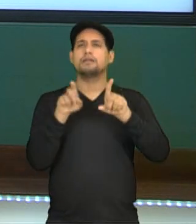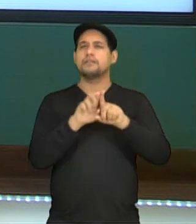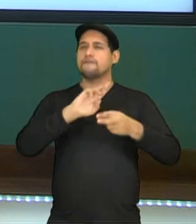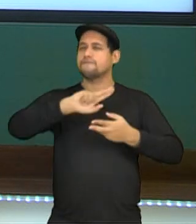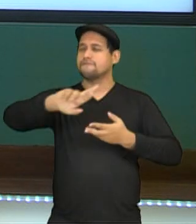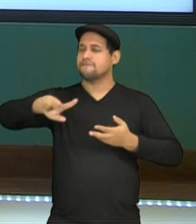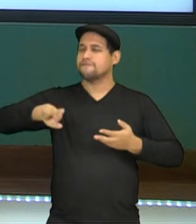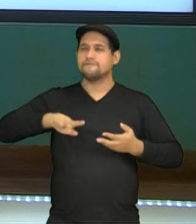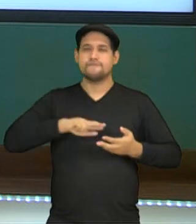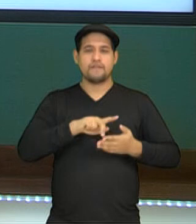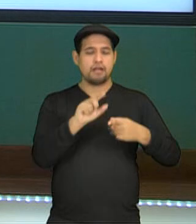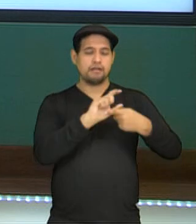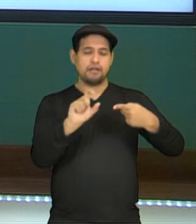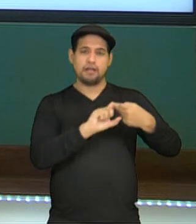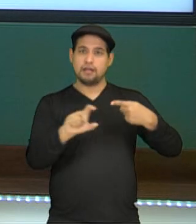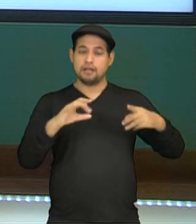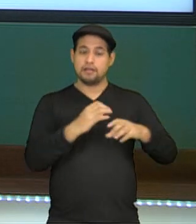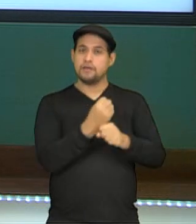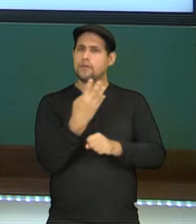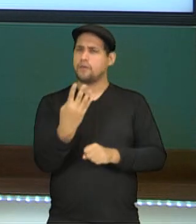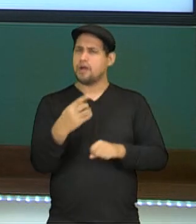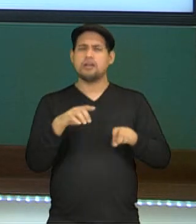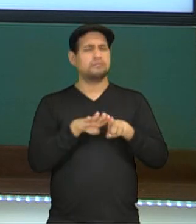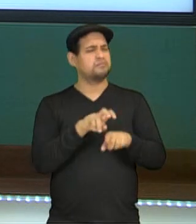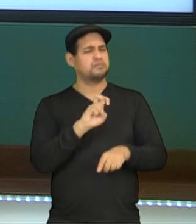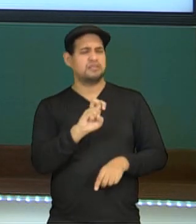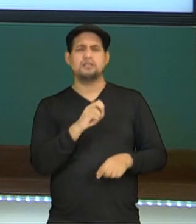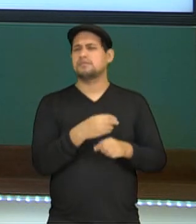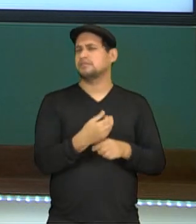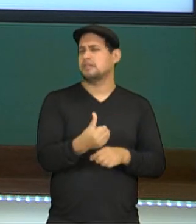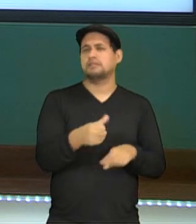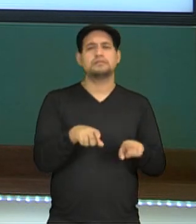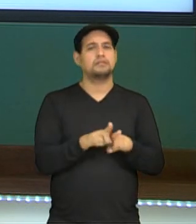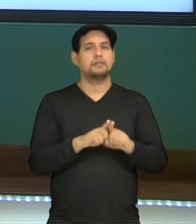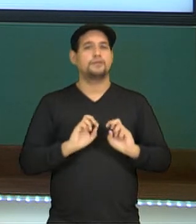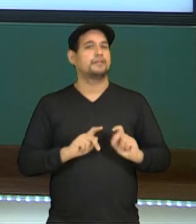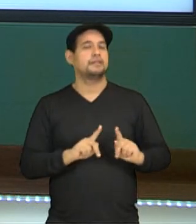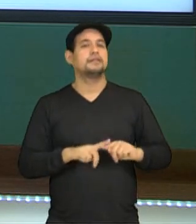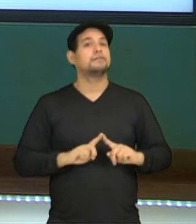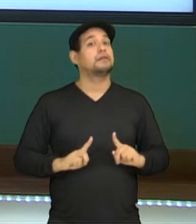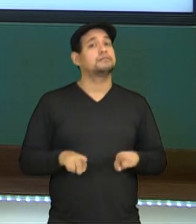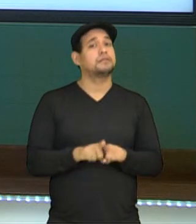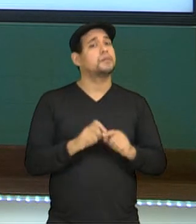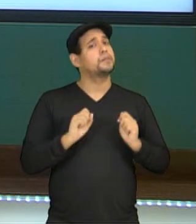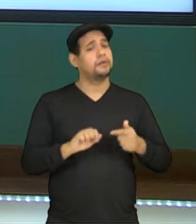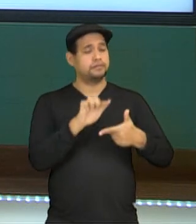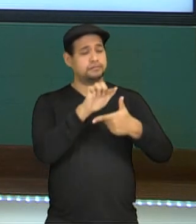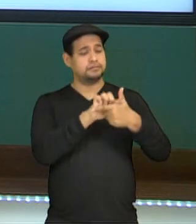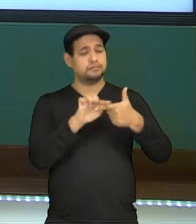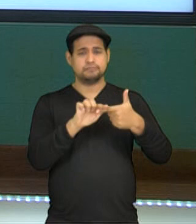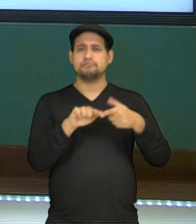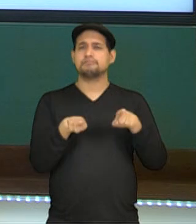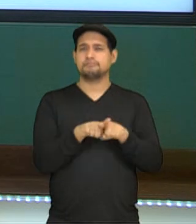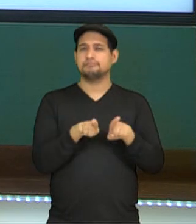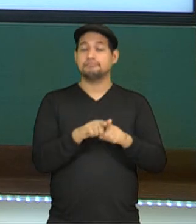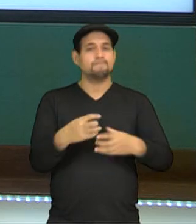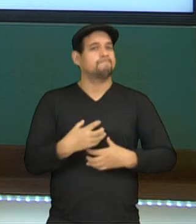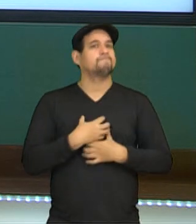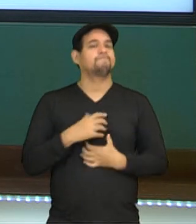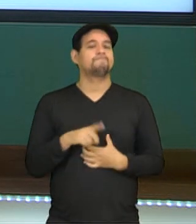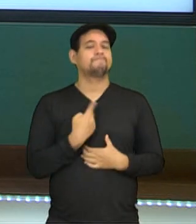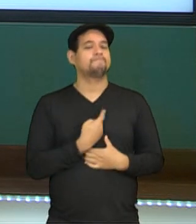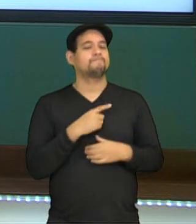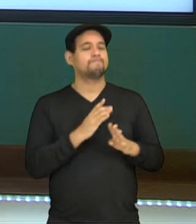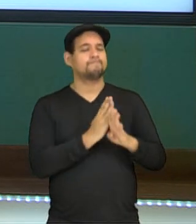muitas frações equivalentes. Multiplicando por 4, por 5, por 6, tá bom? Ou até dividindo, né? Também é um jeito de a gente